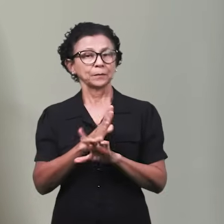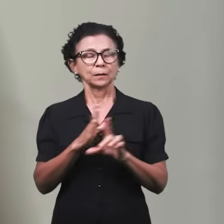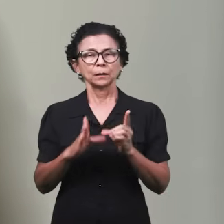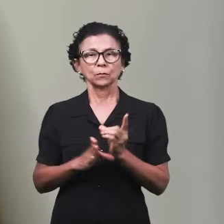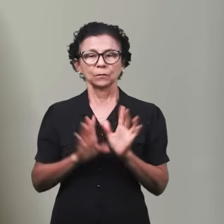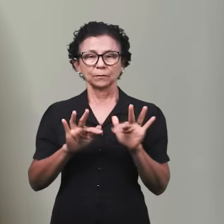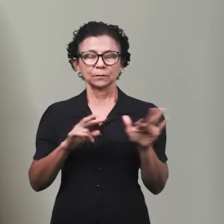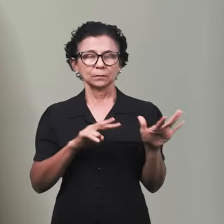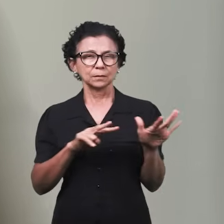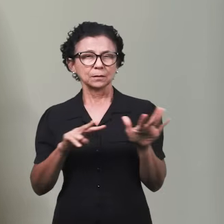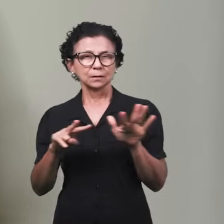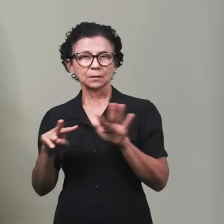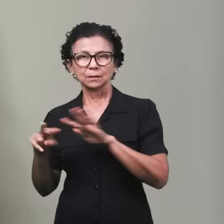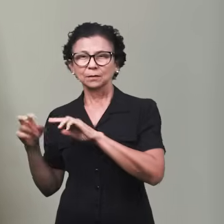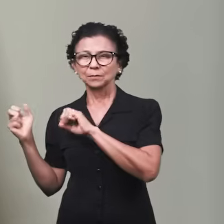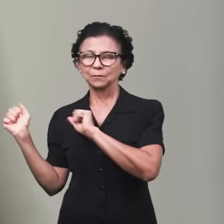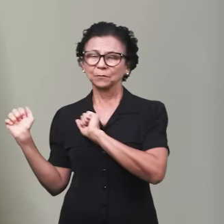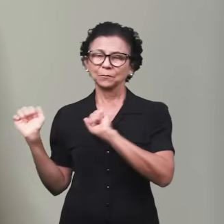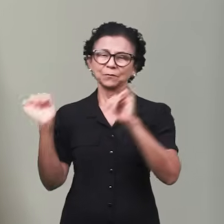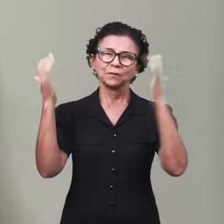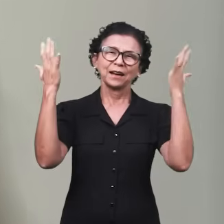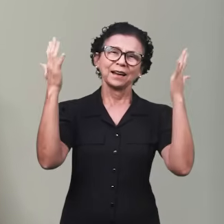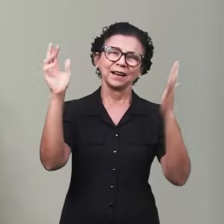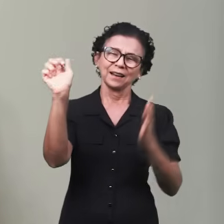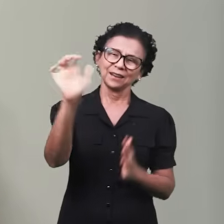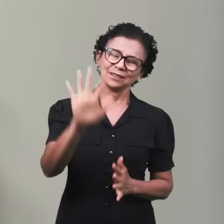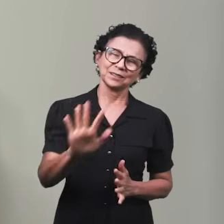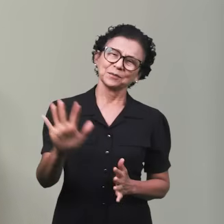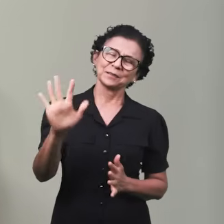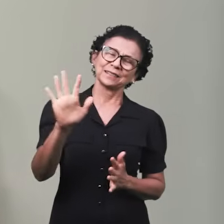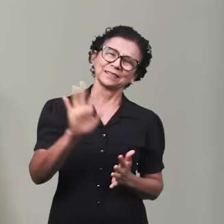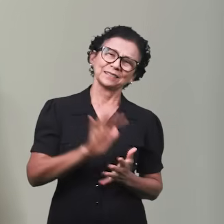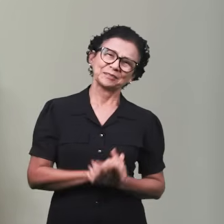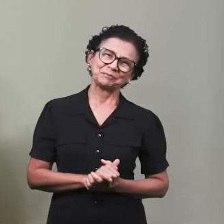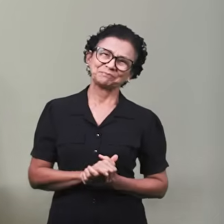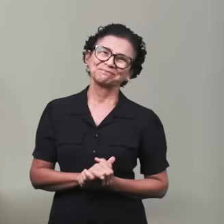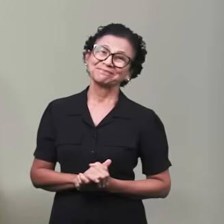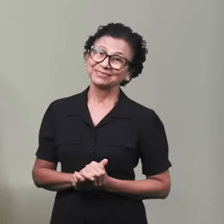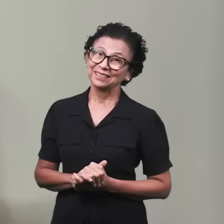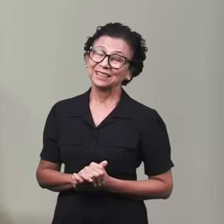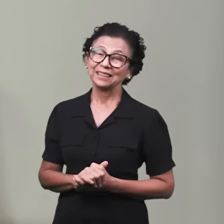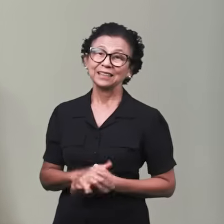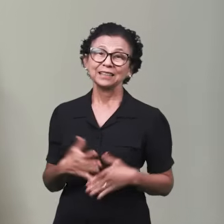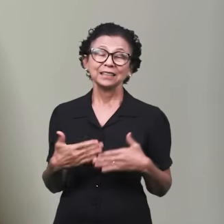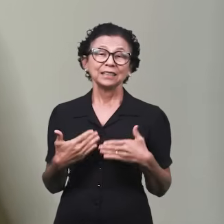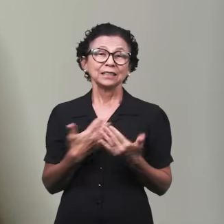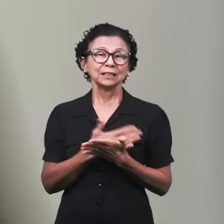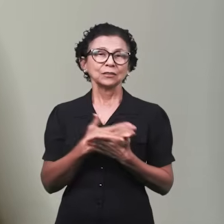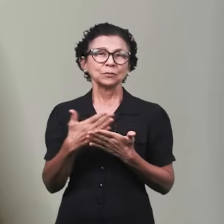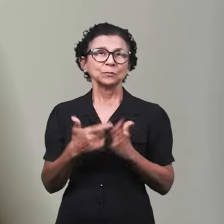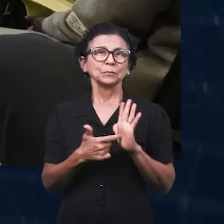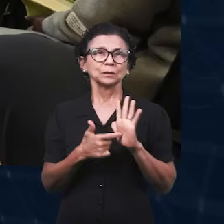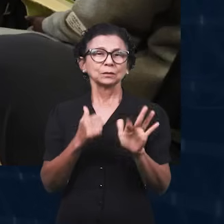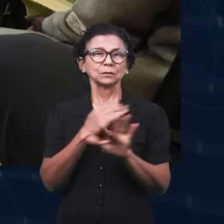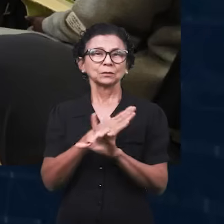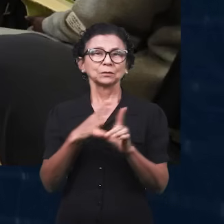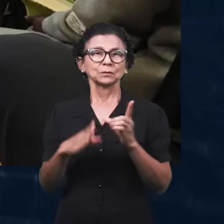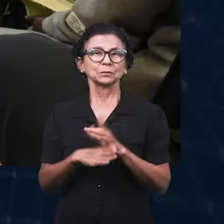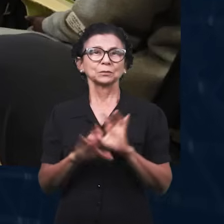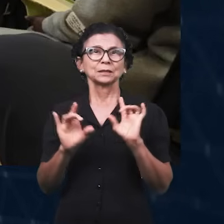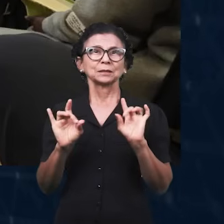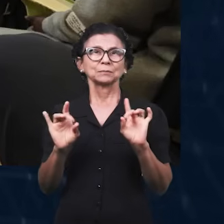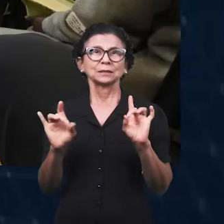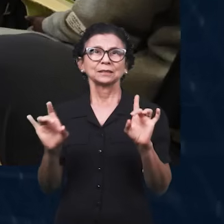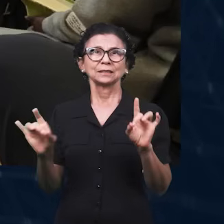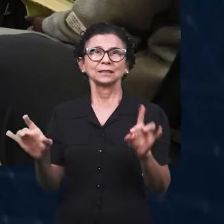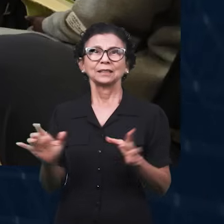cultos do final de semana foram uma grande festa em toda a Europa Ocidental. Abrimos essa edição com um culto especial realizado na